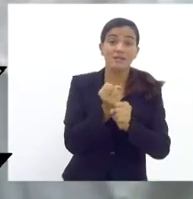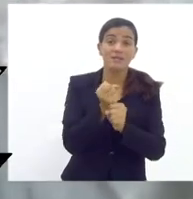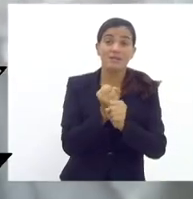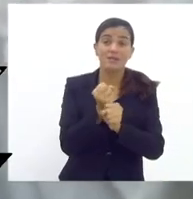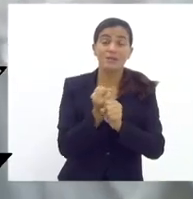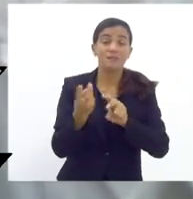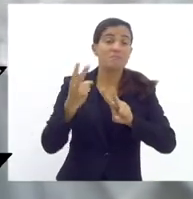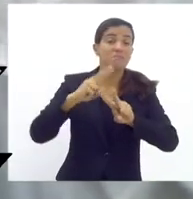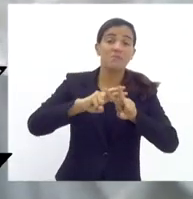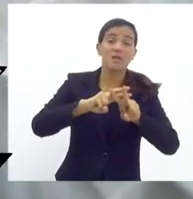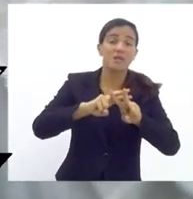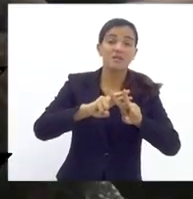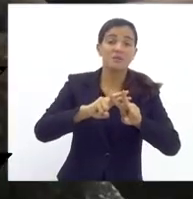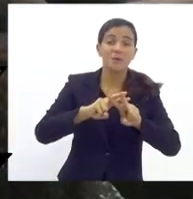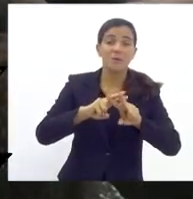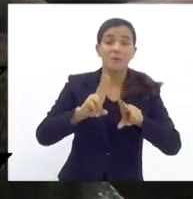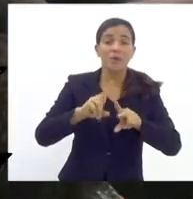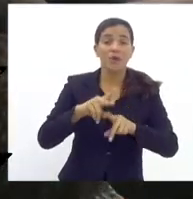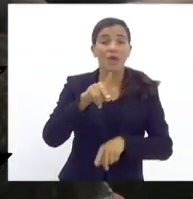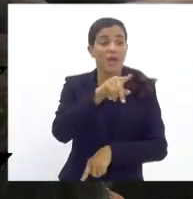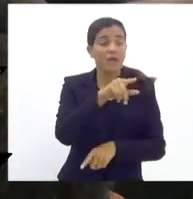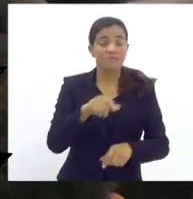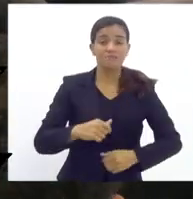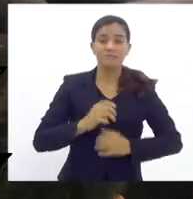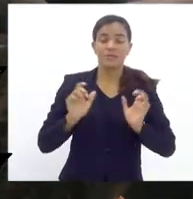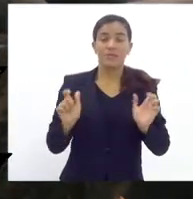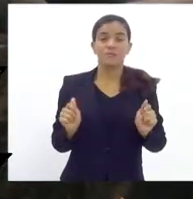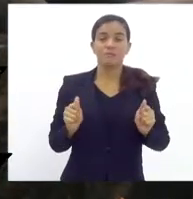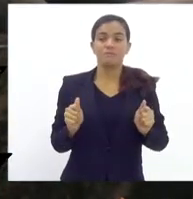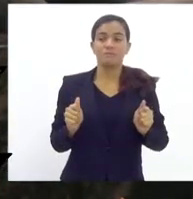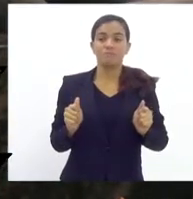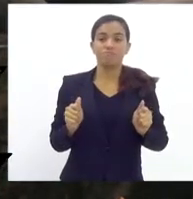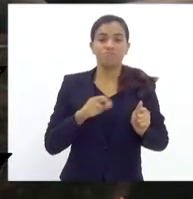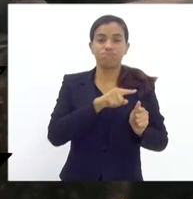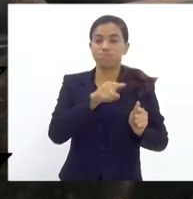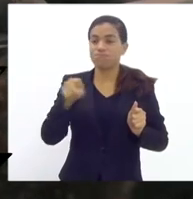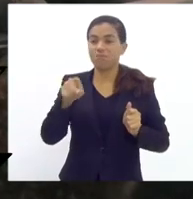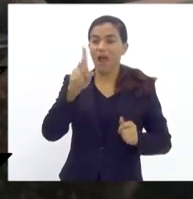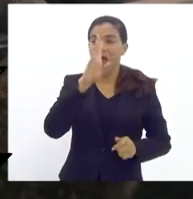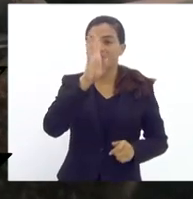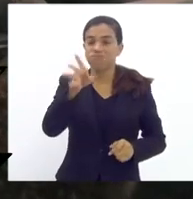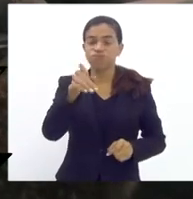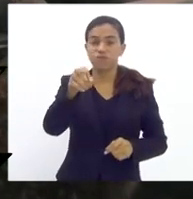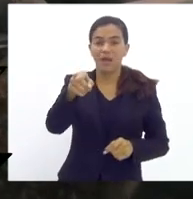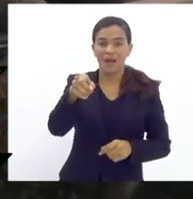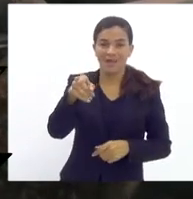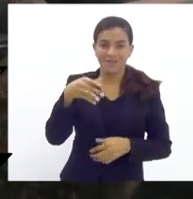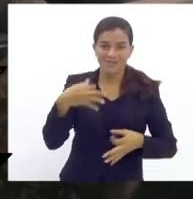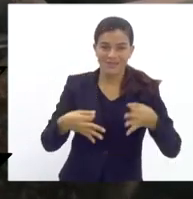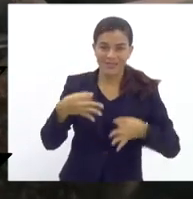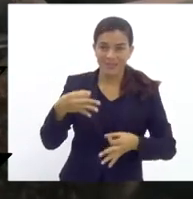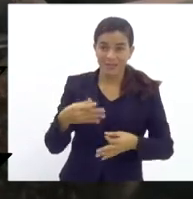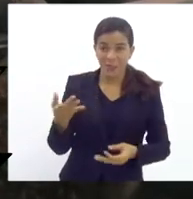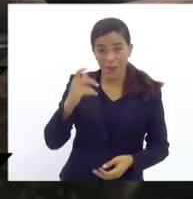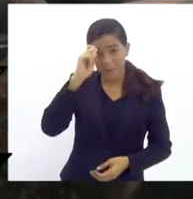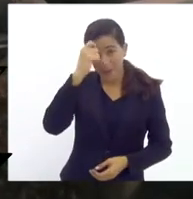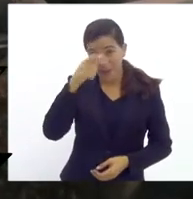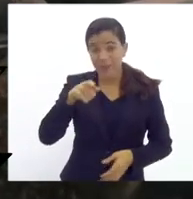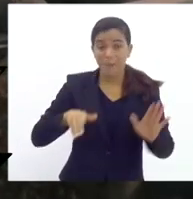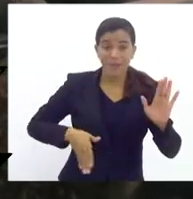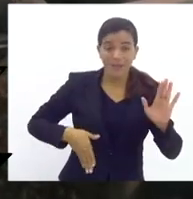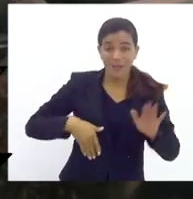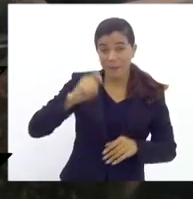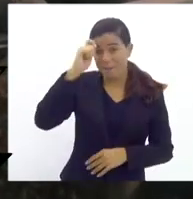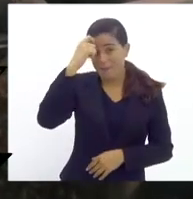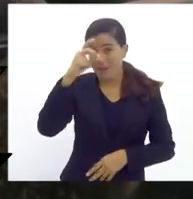por reconhecimento facial Enfim então Preto aqui é bandido preto é